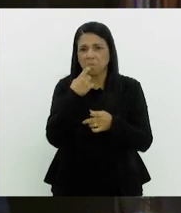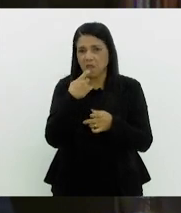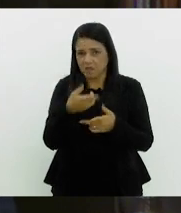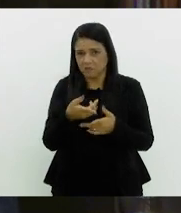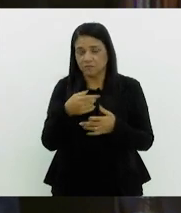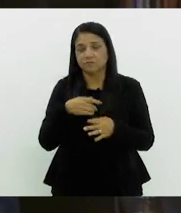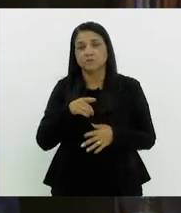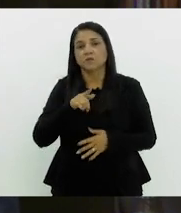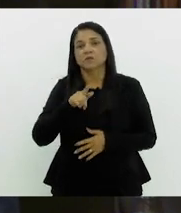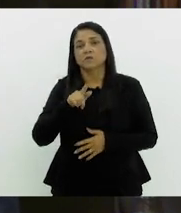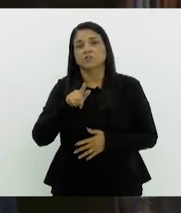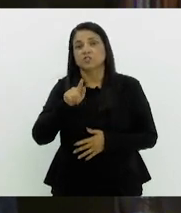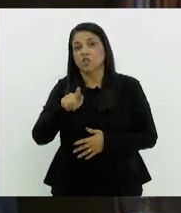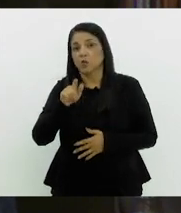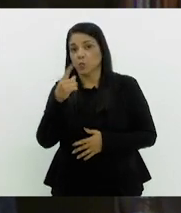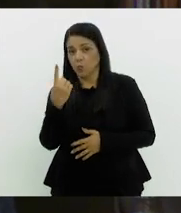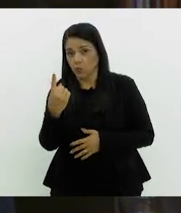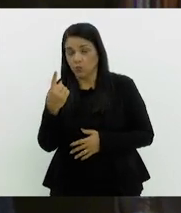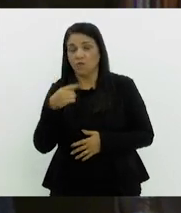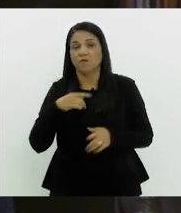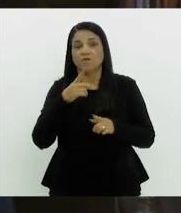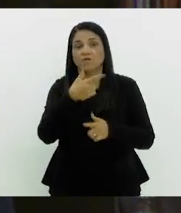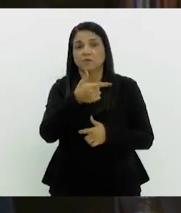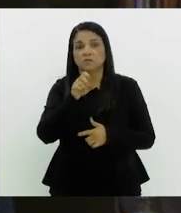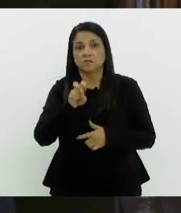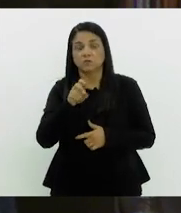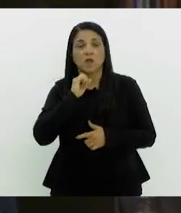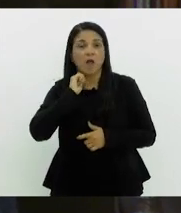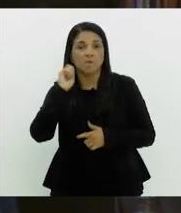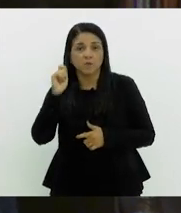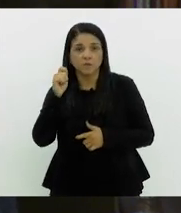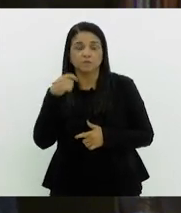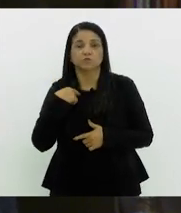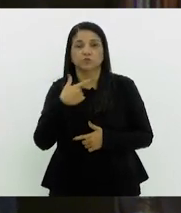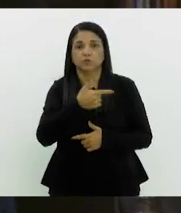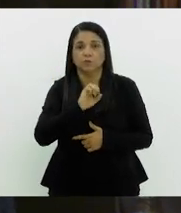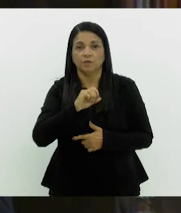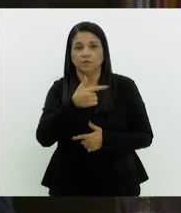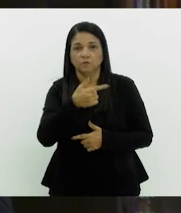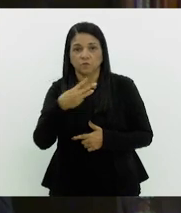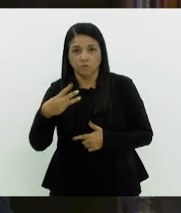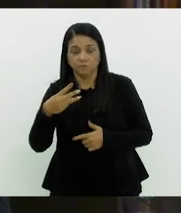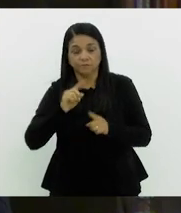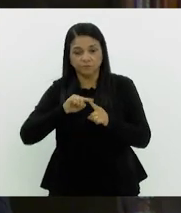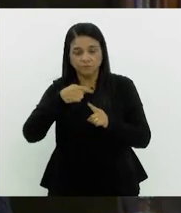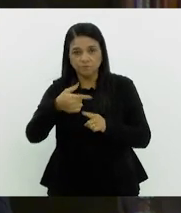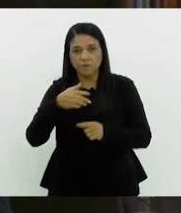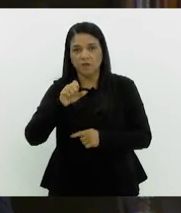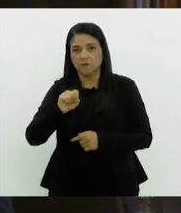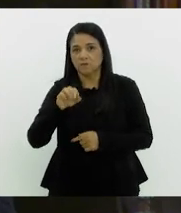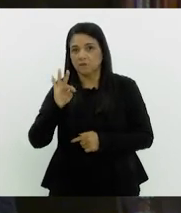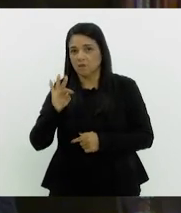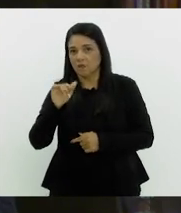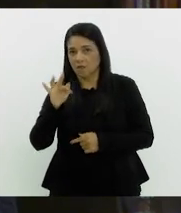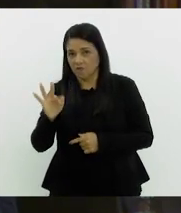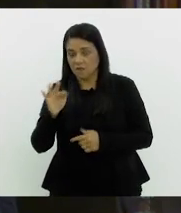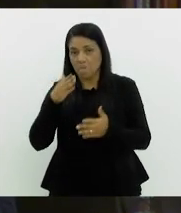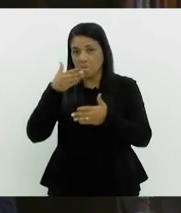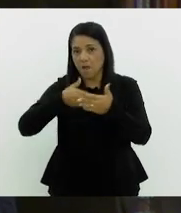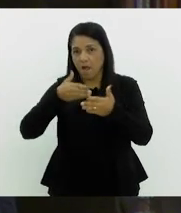G1, 25 de abril de 2024. Após STF barrar a desoneração da